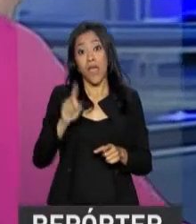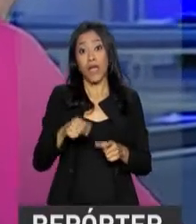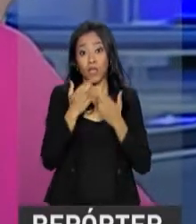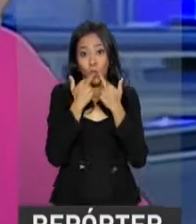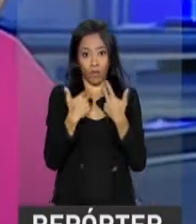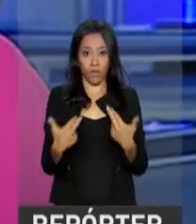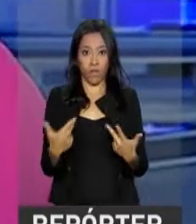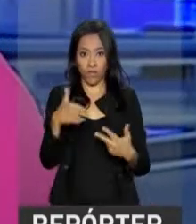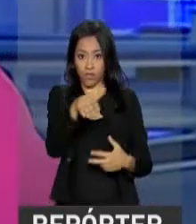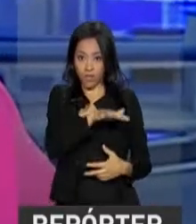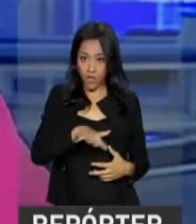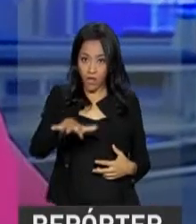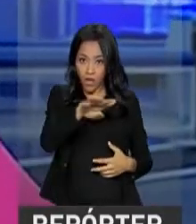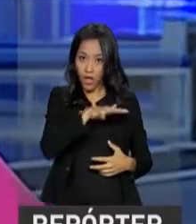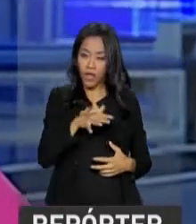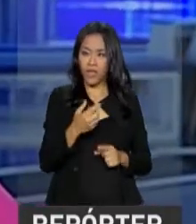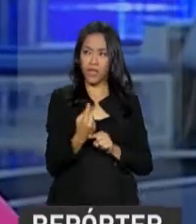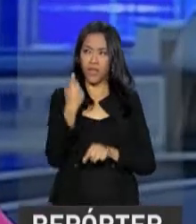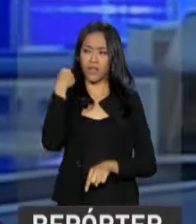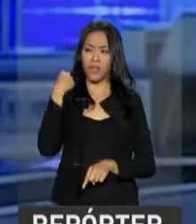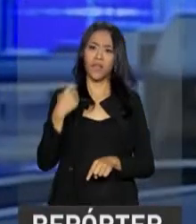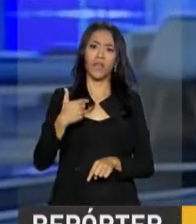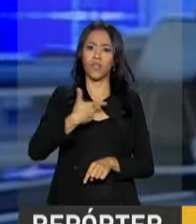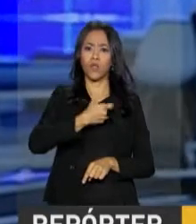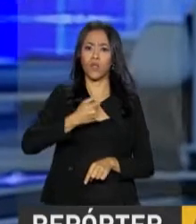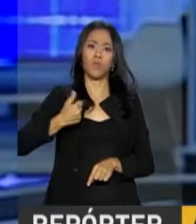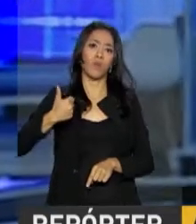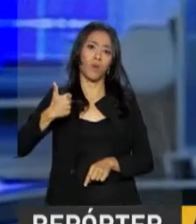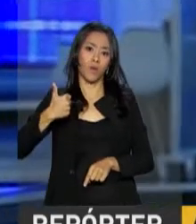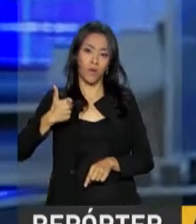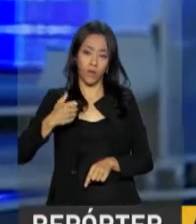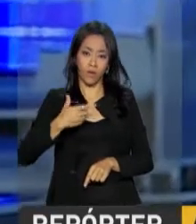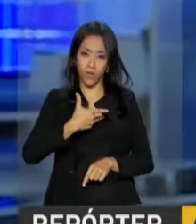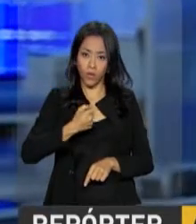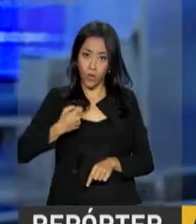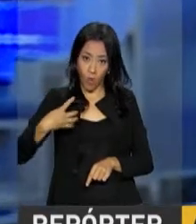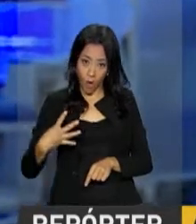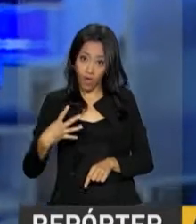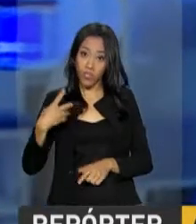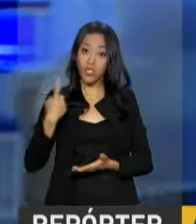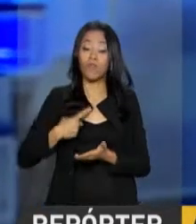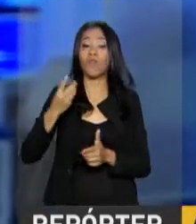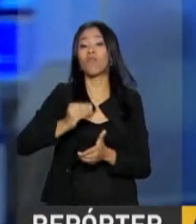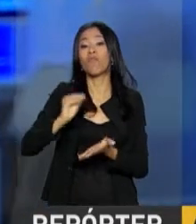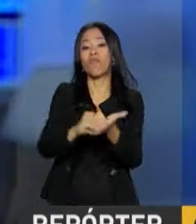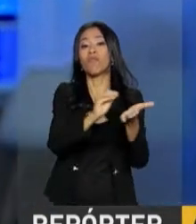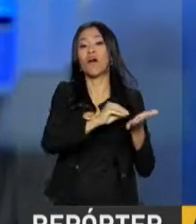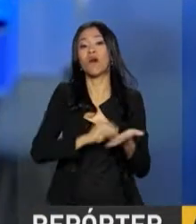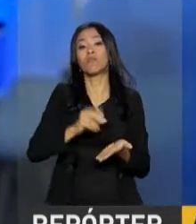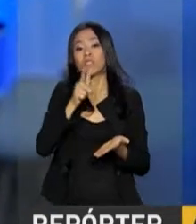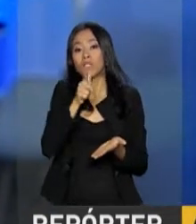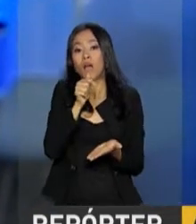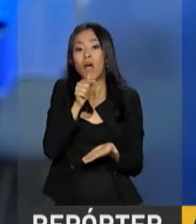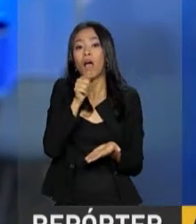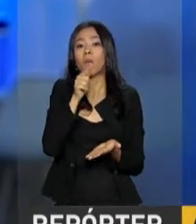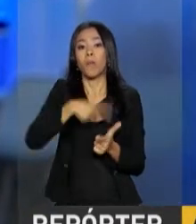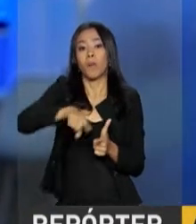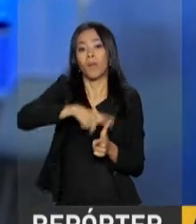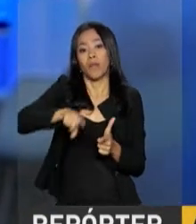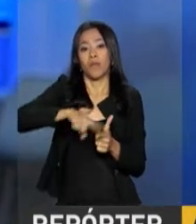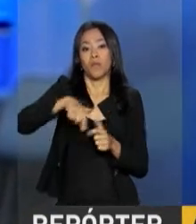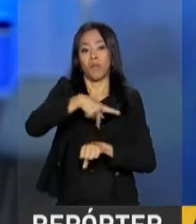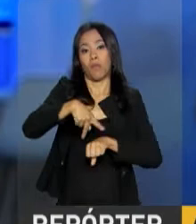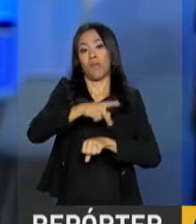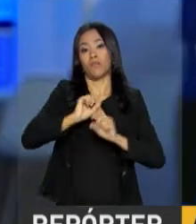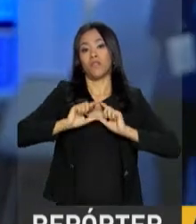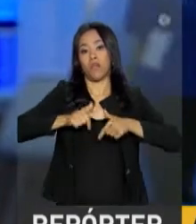inovação. Então, até 2004, Israel tinha uma crise hídrica muito importante, onde